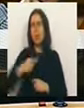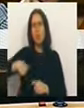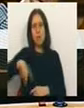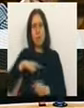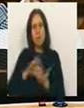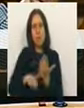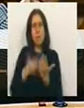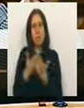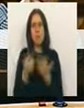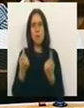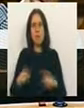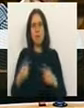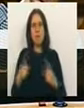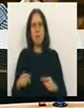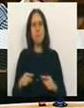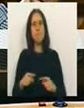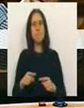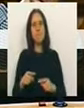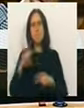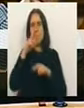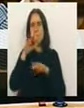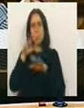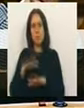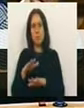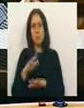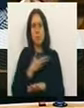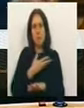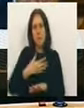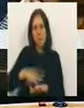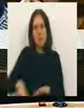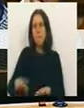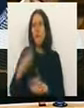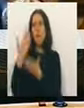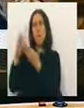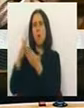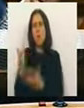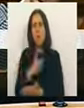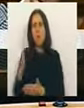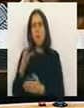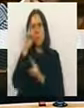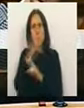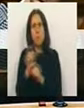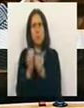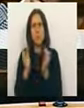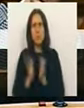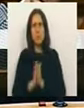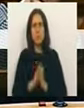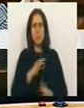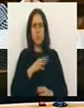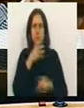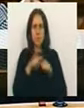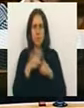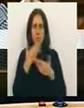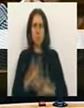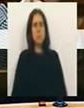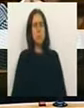uma proposta que estabelece a suspensão durante as obras que sabemos todos estão obrigados a treinar e